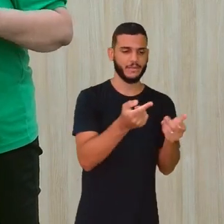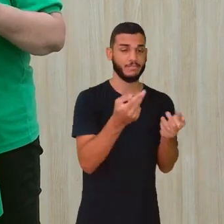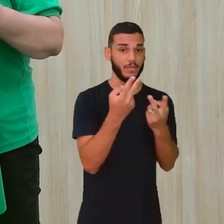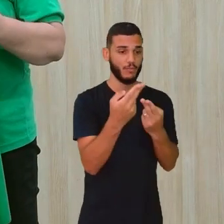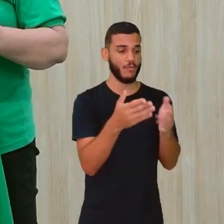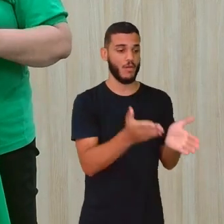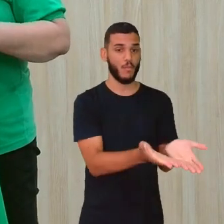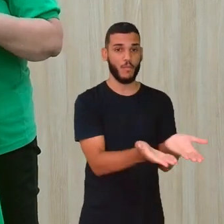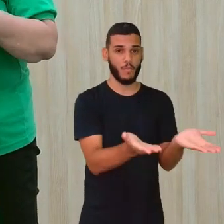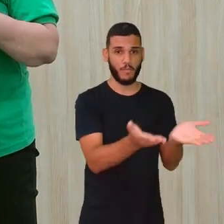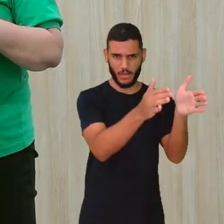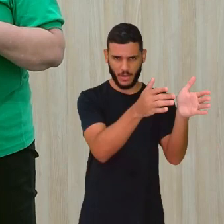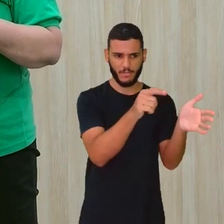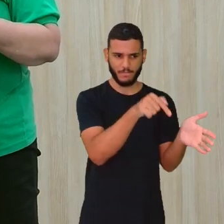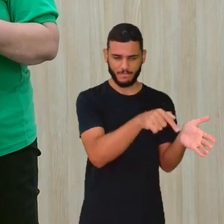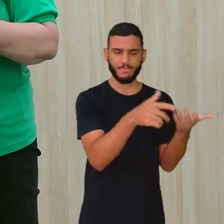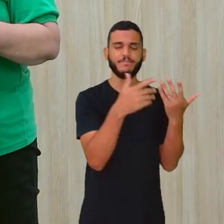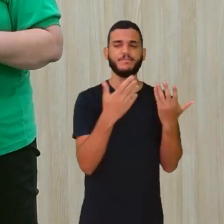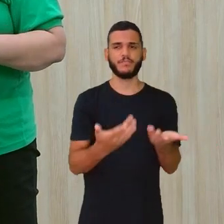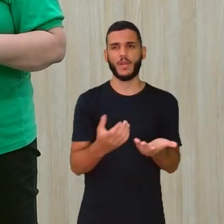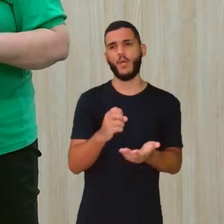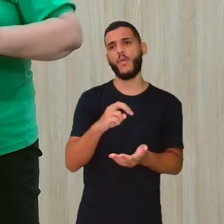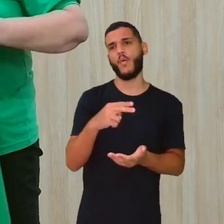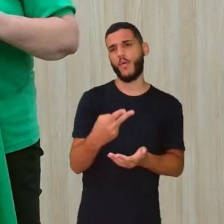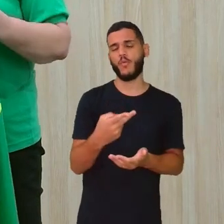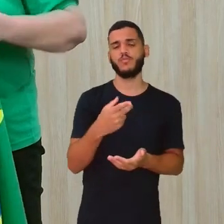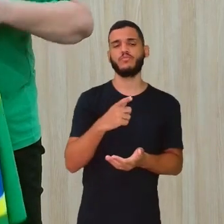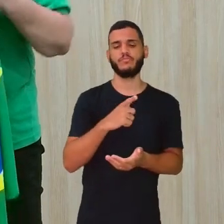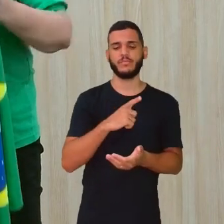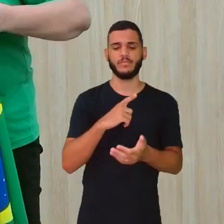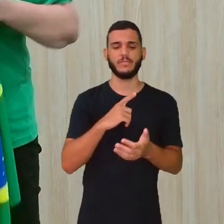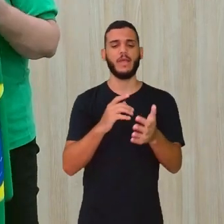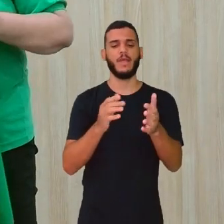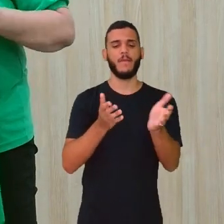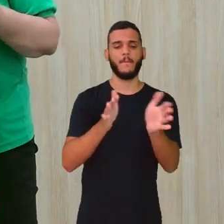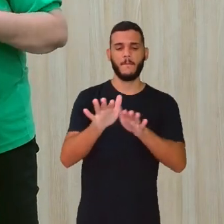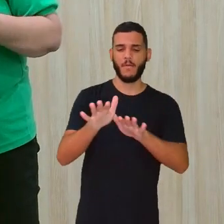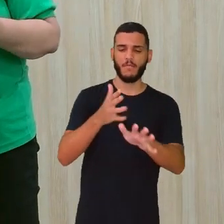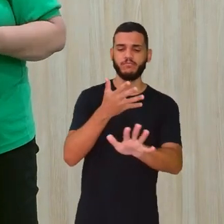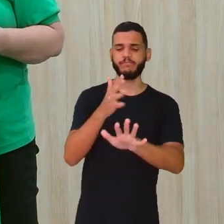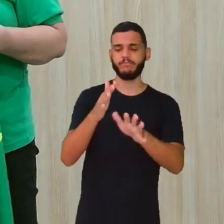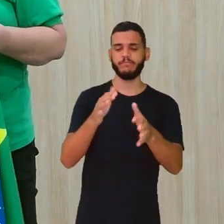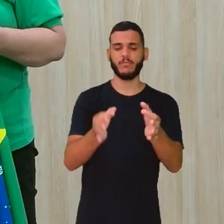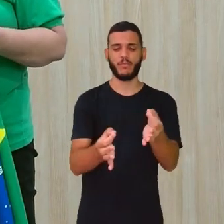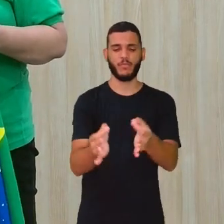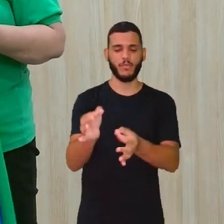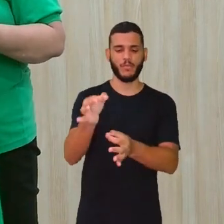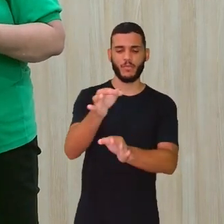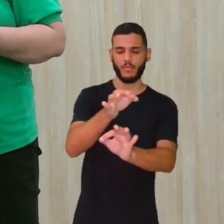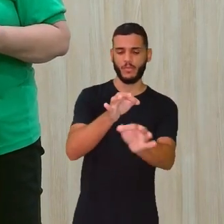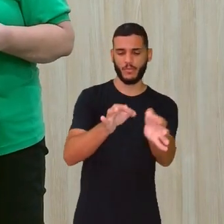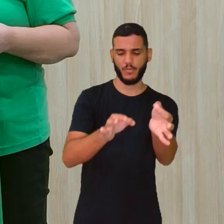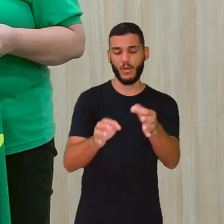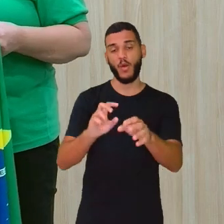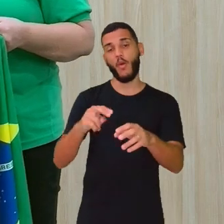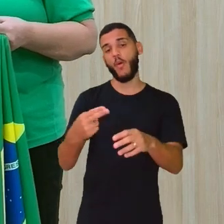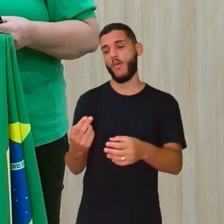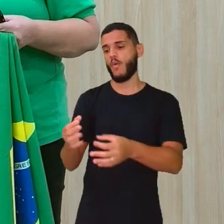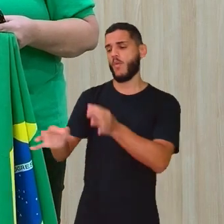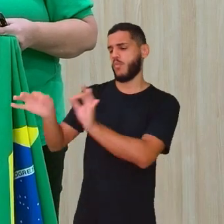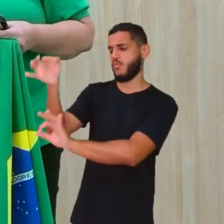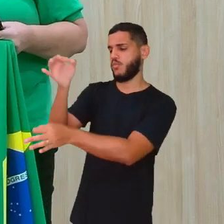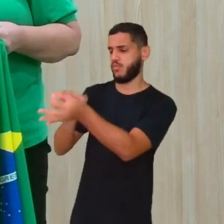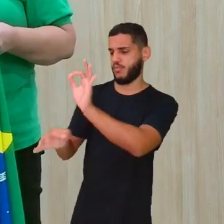né, apenas deslizando, e ora, elas estão em tremenda agitação, representada aí